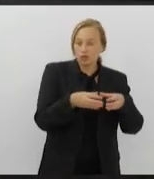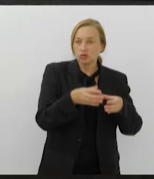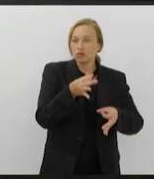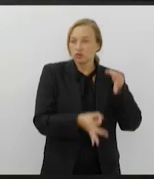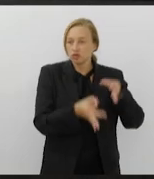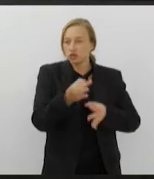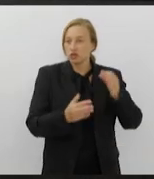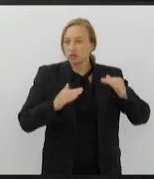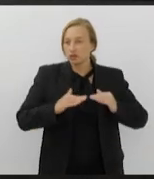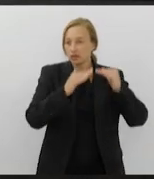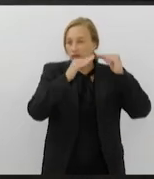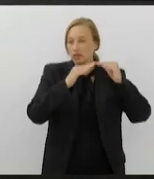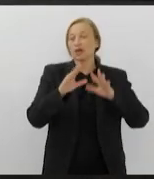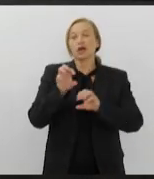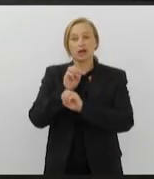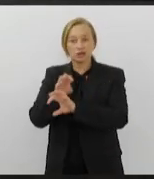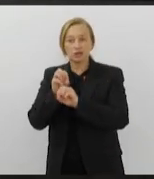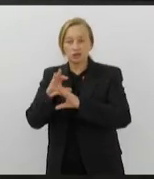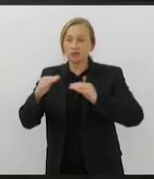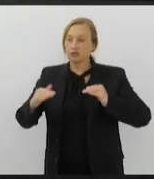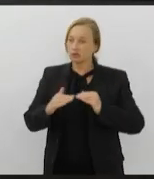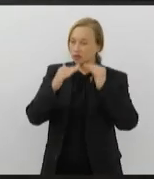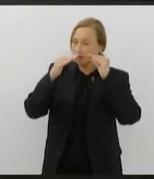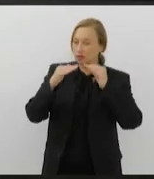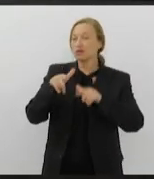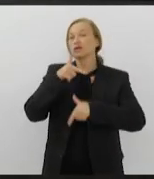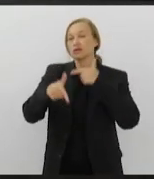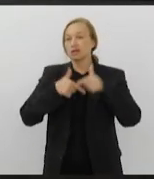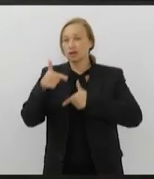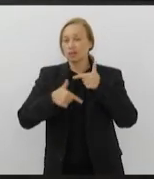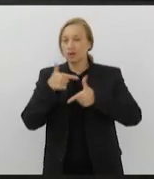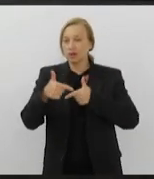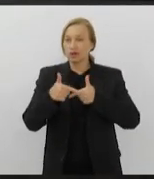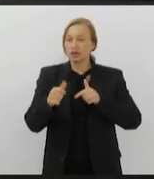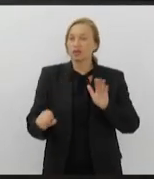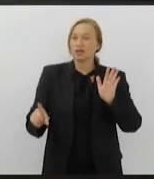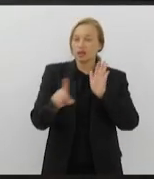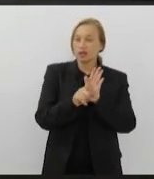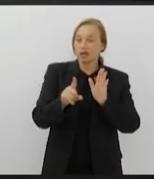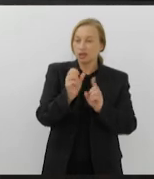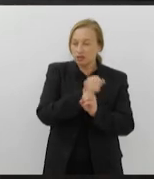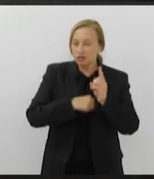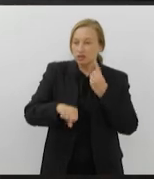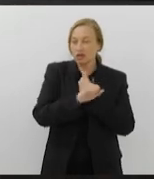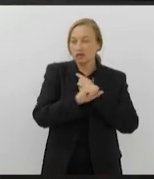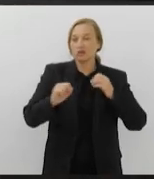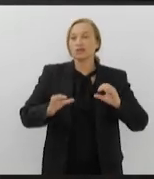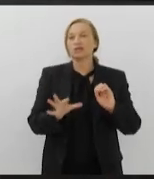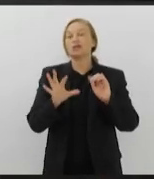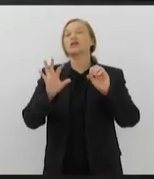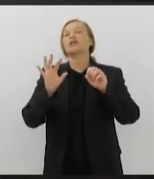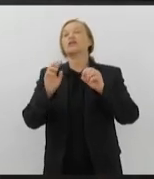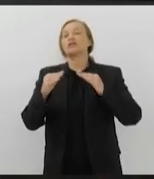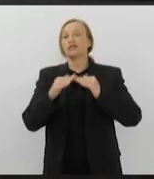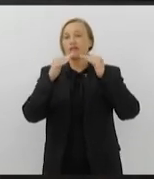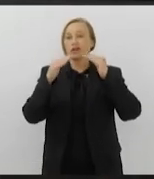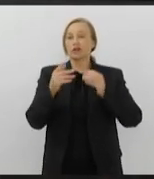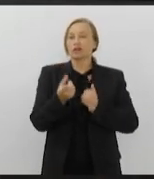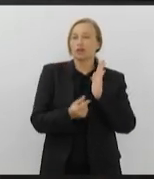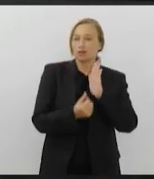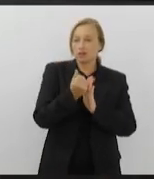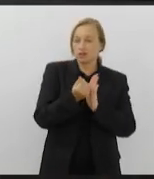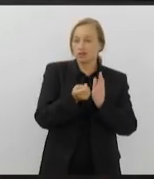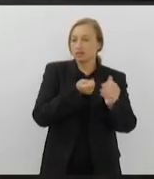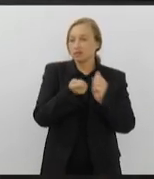favorável, Educação favorável, Trabalho, Legislação Social e Seguridade Social favorável, Orçamento,